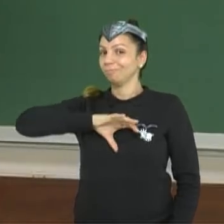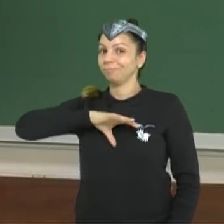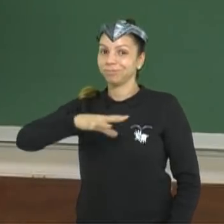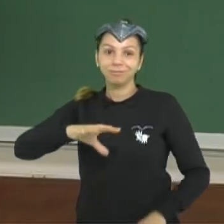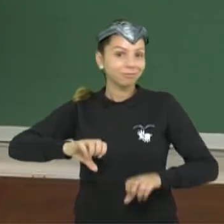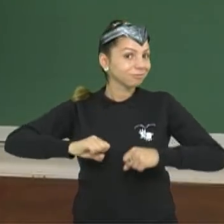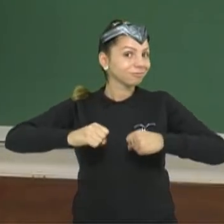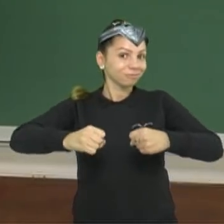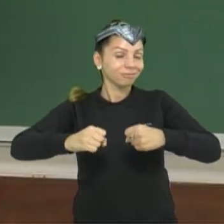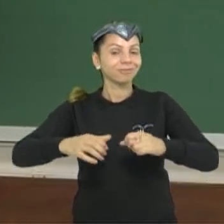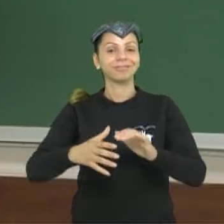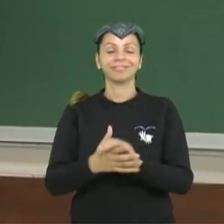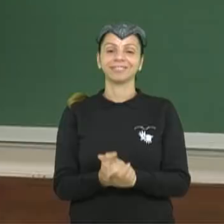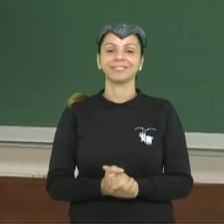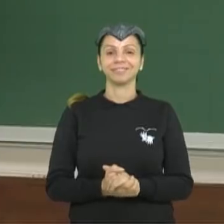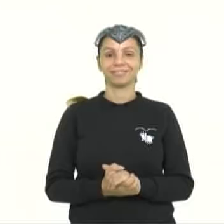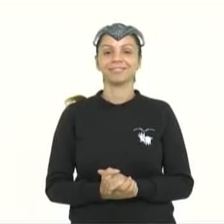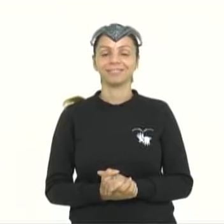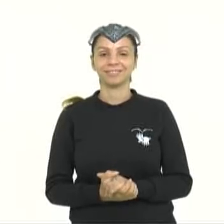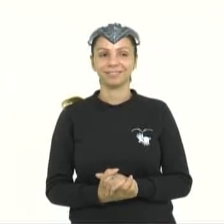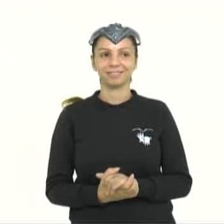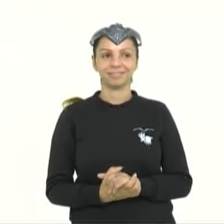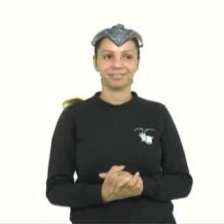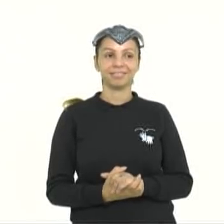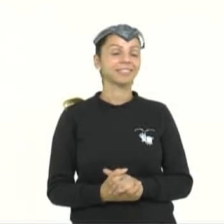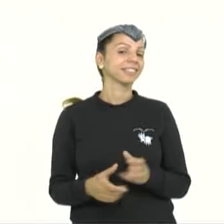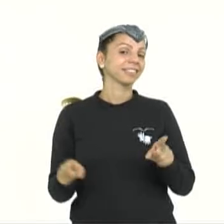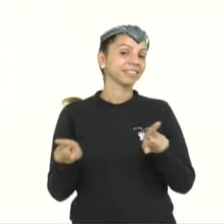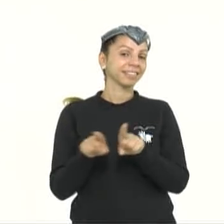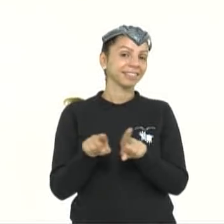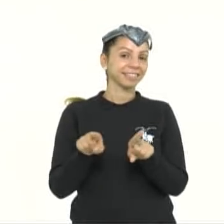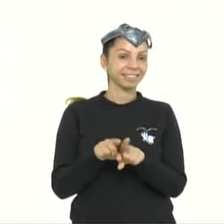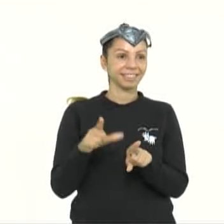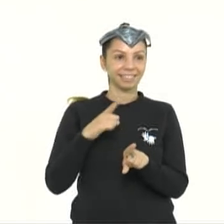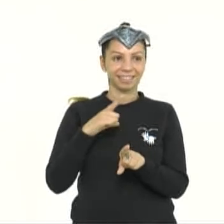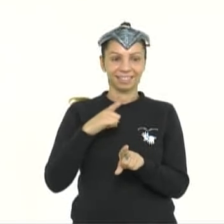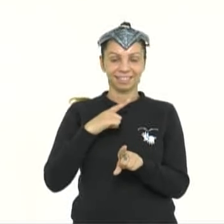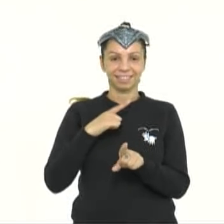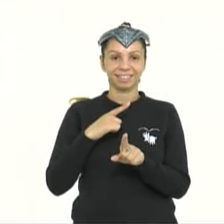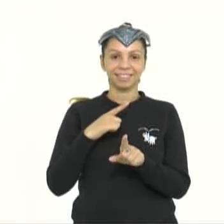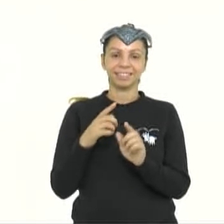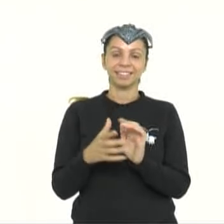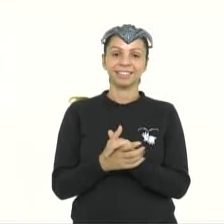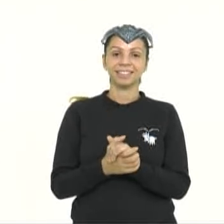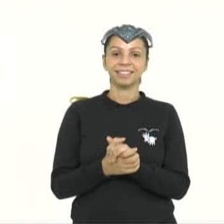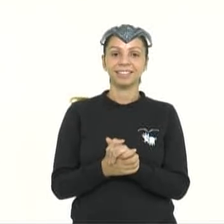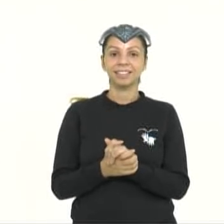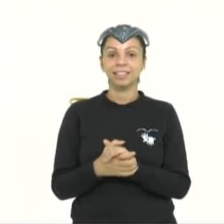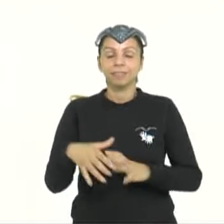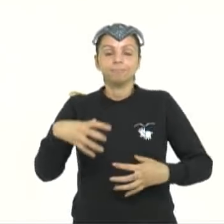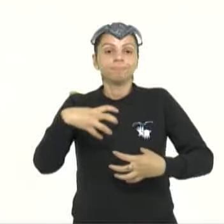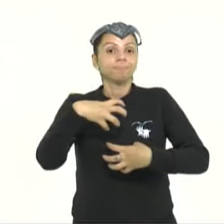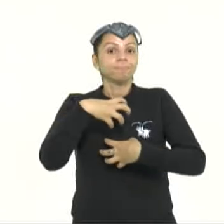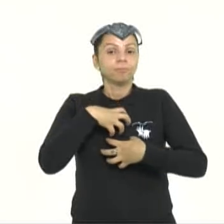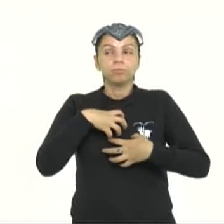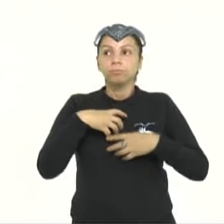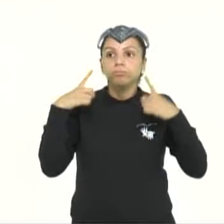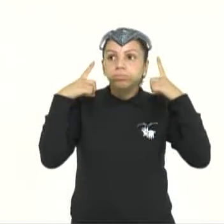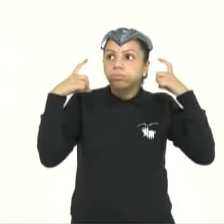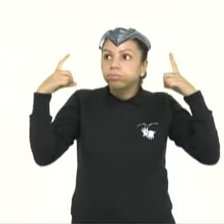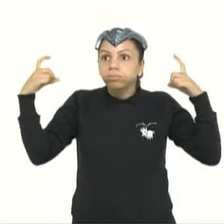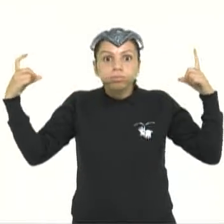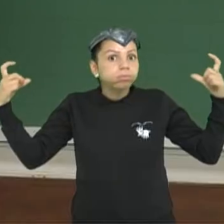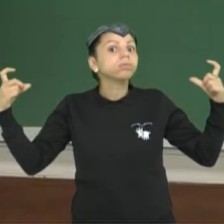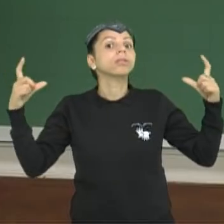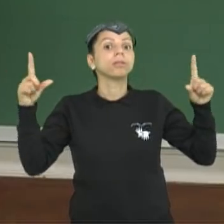corajoso. E ele tem a superhuman sense. Ele tem sentidos